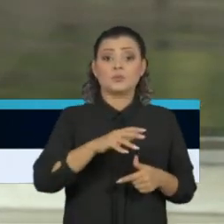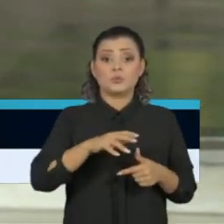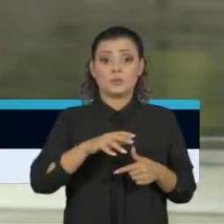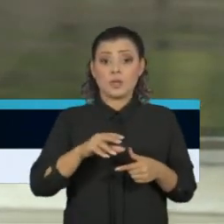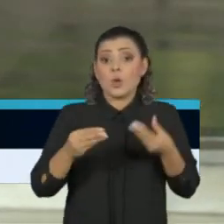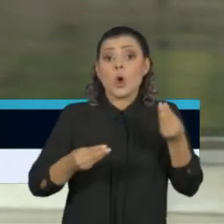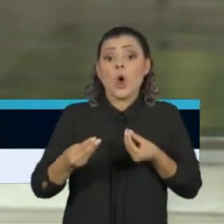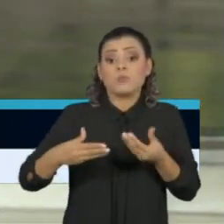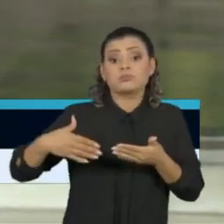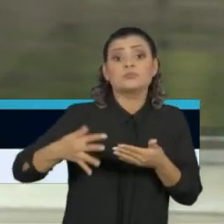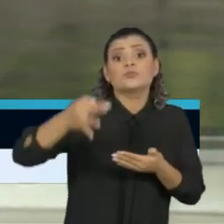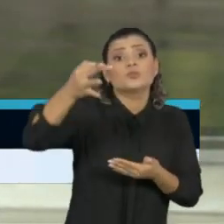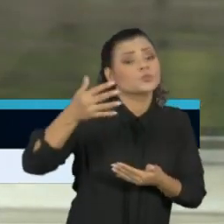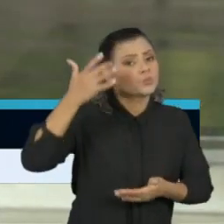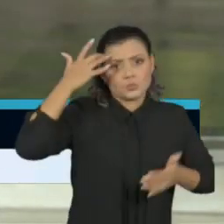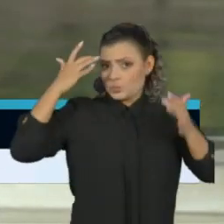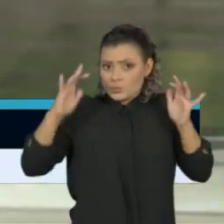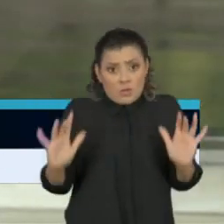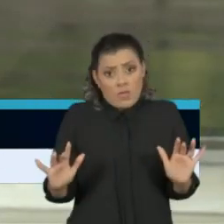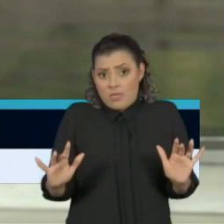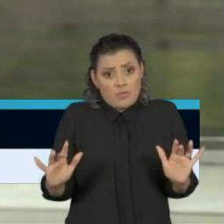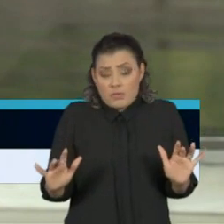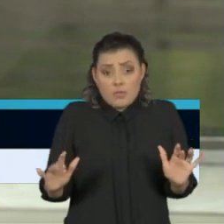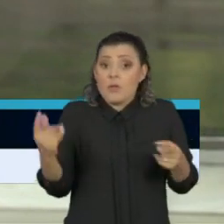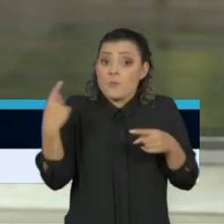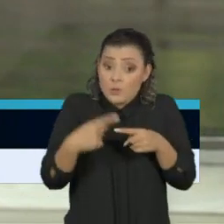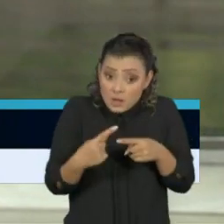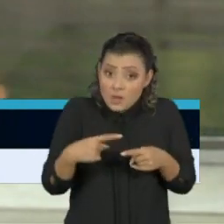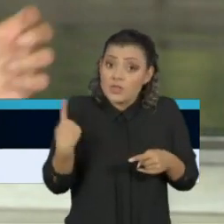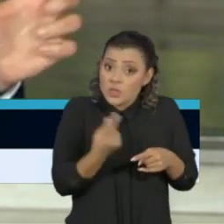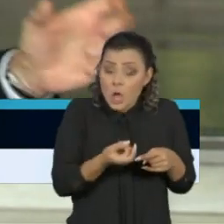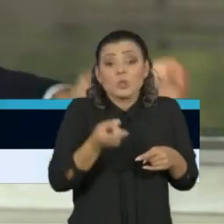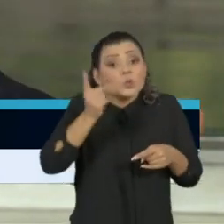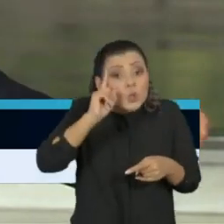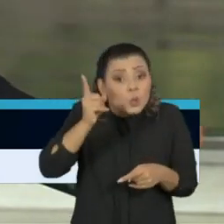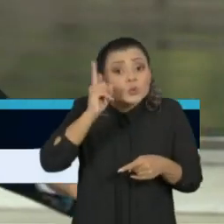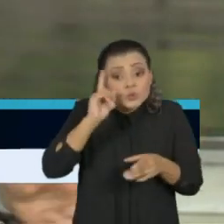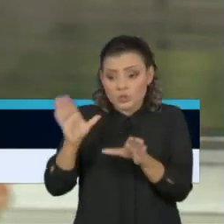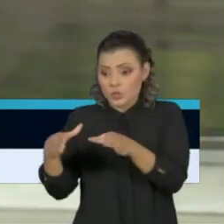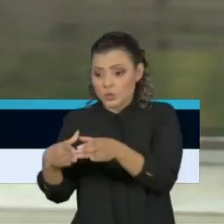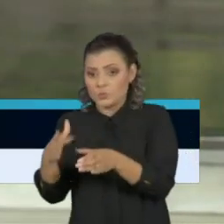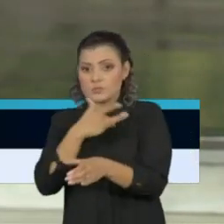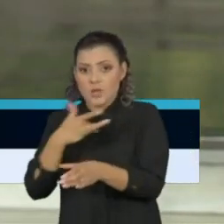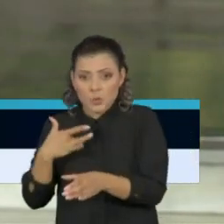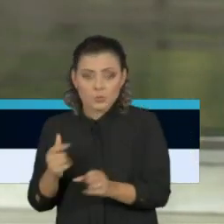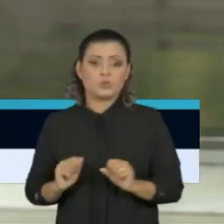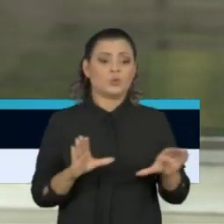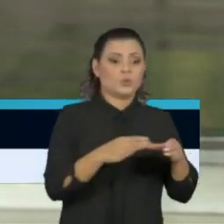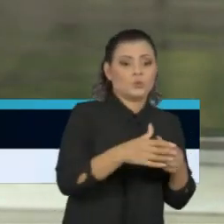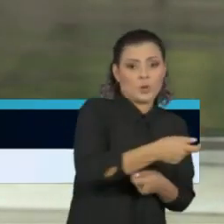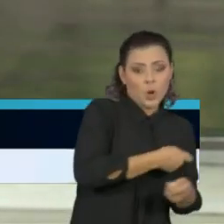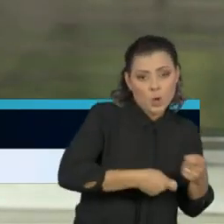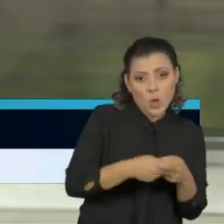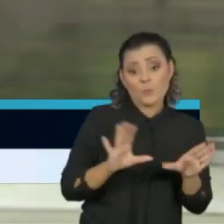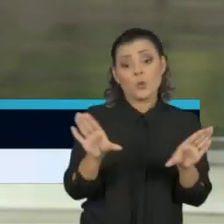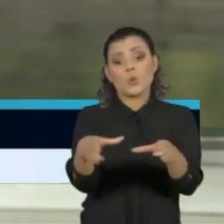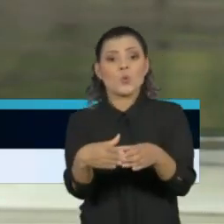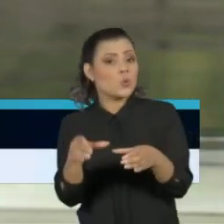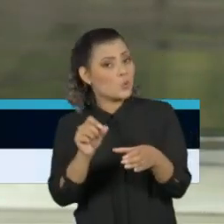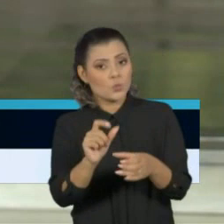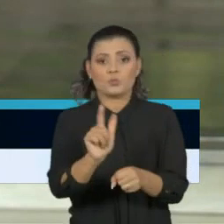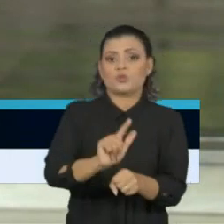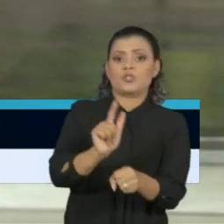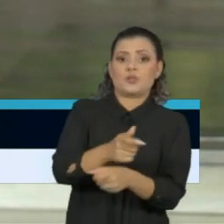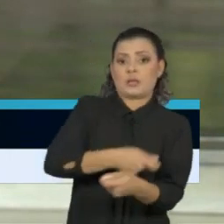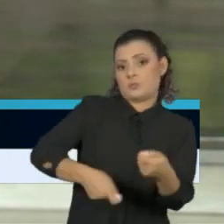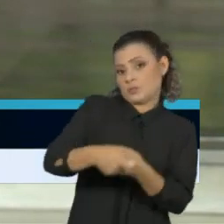anunciamos cenários. Por quê? Diariamente, os grupos de trabalho se reúnem. Grupo da Saúde, Grupo Econômico e o Grupo de